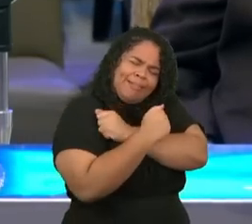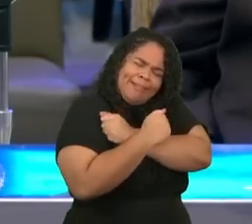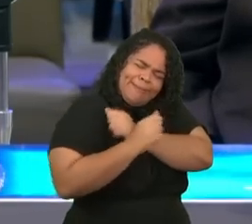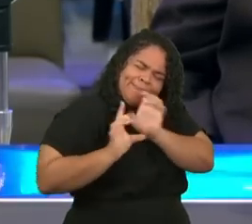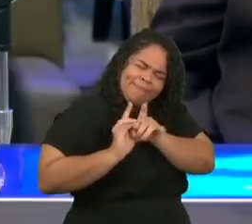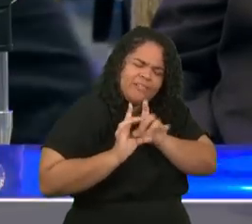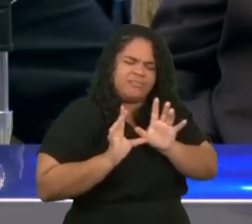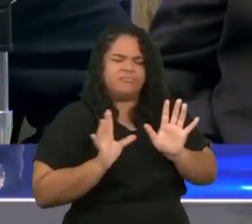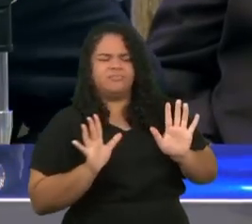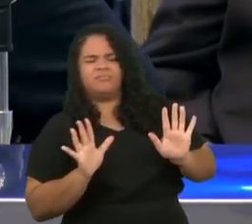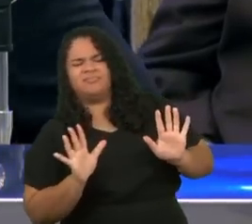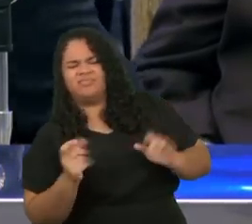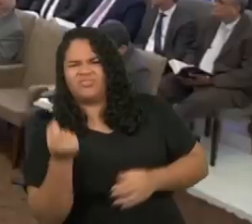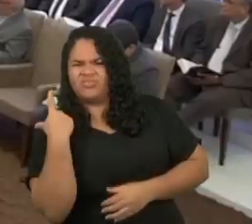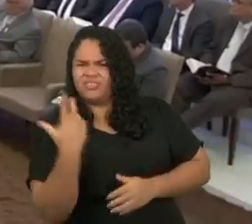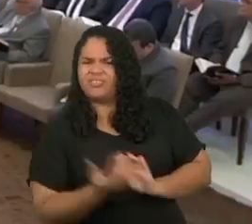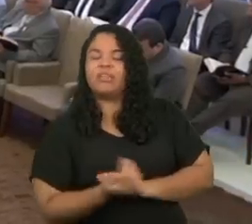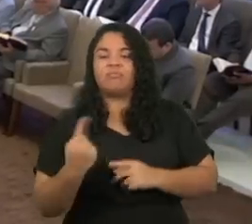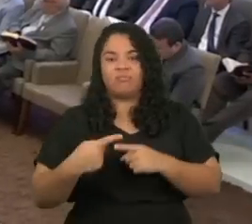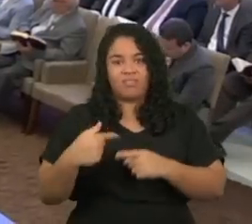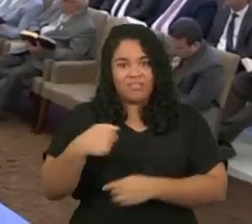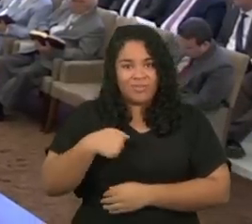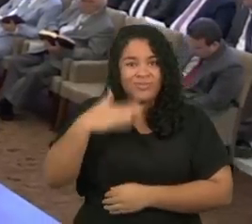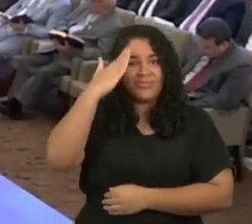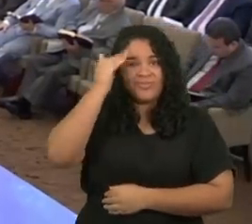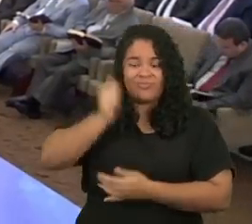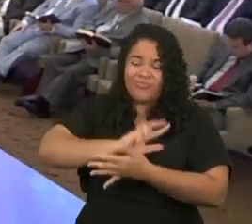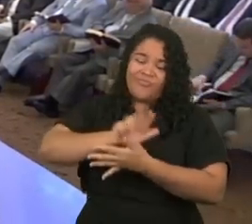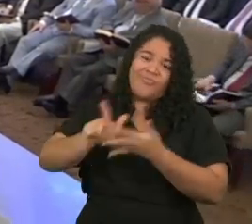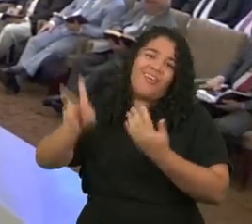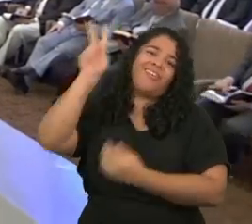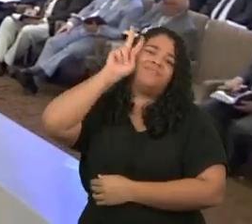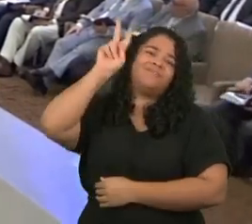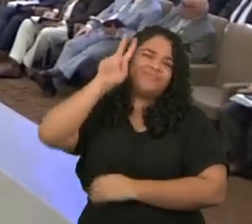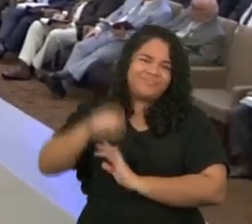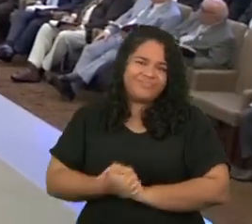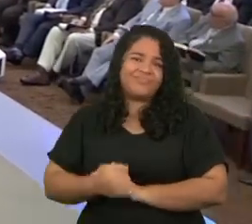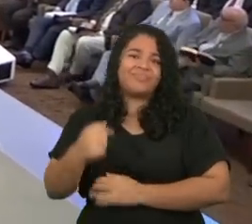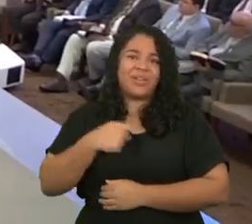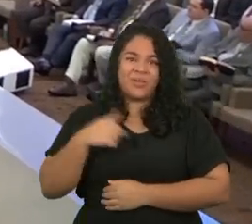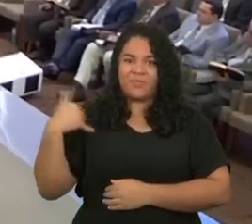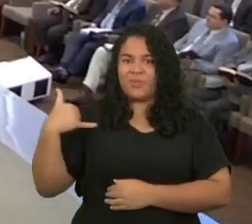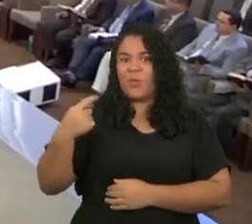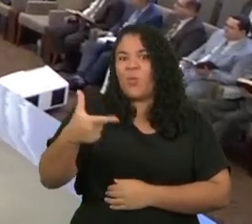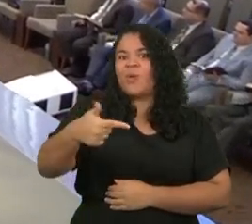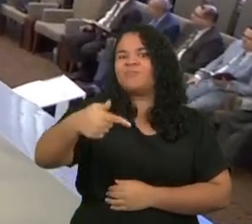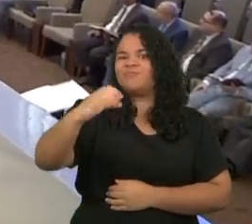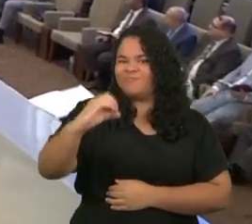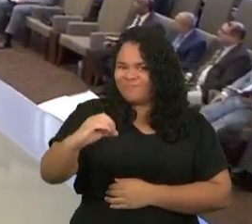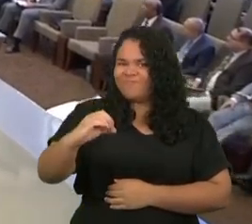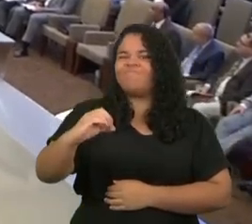concordo com isso não porque eu já vi muita coisa eu vou completar 70 anos eu já vi muita coisa na igreja